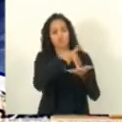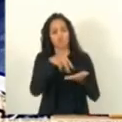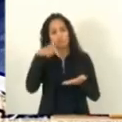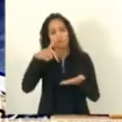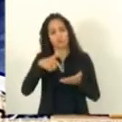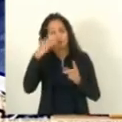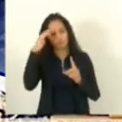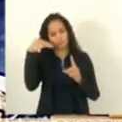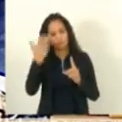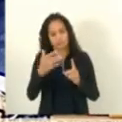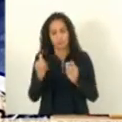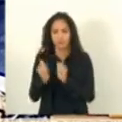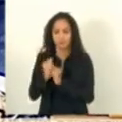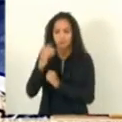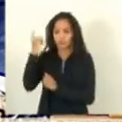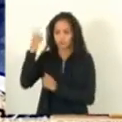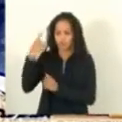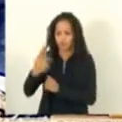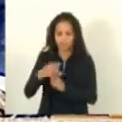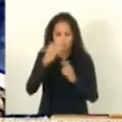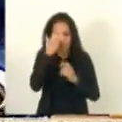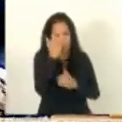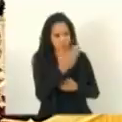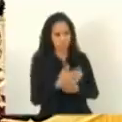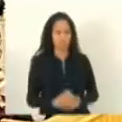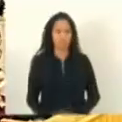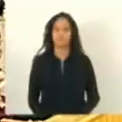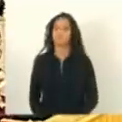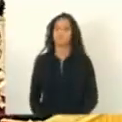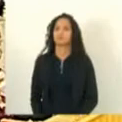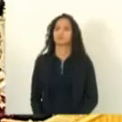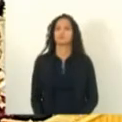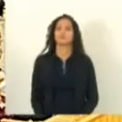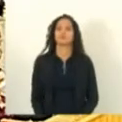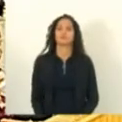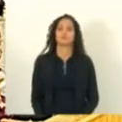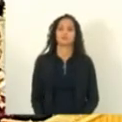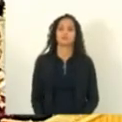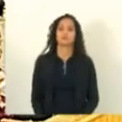pares na Assembleia Legislativa. Muito obrigado.